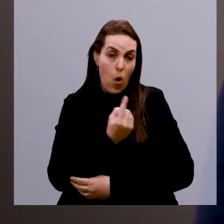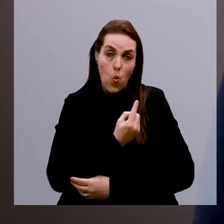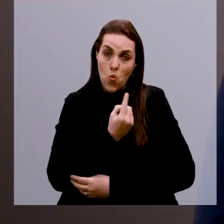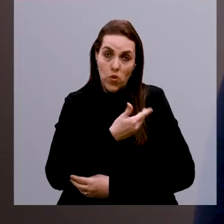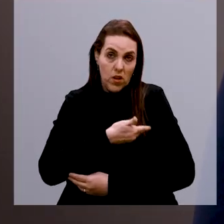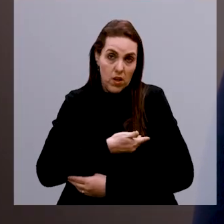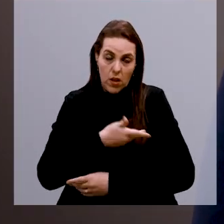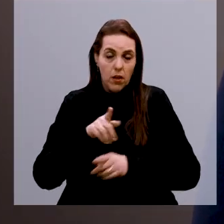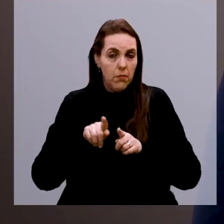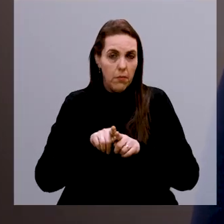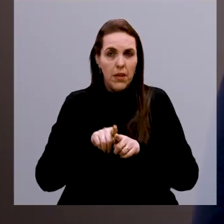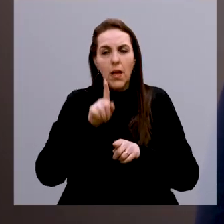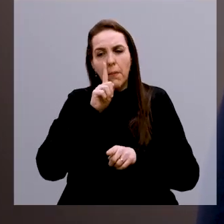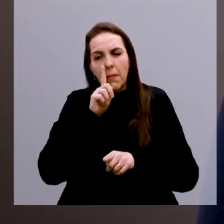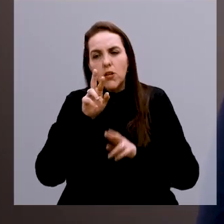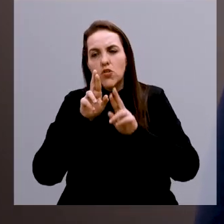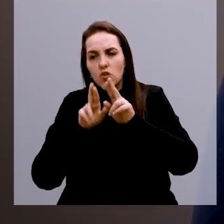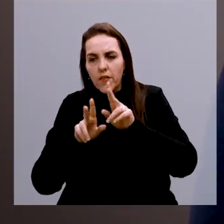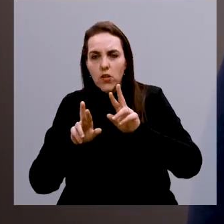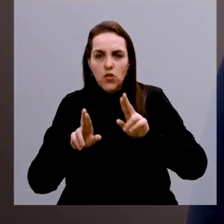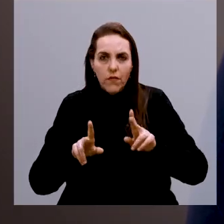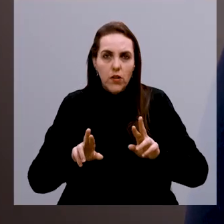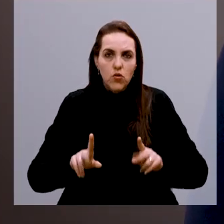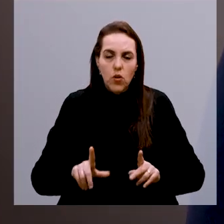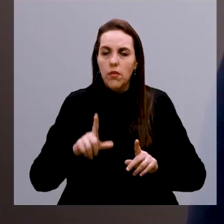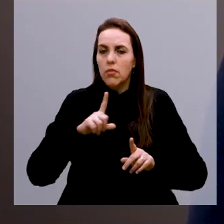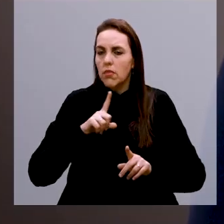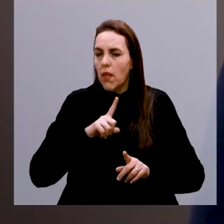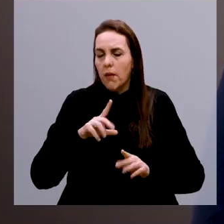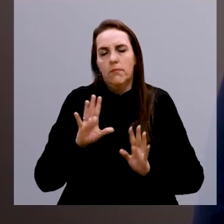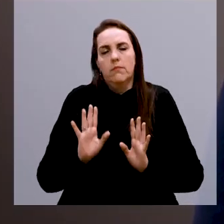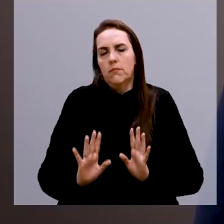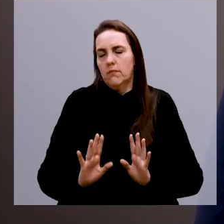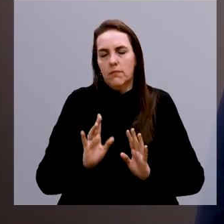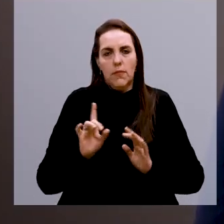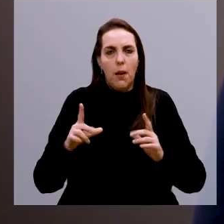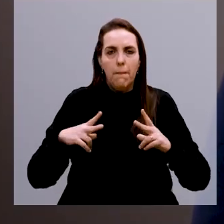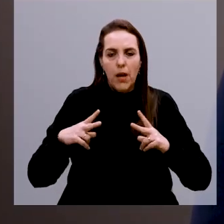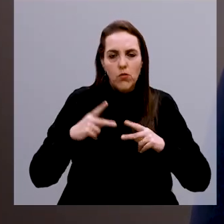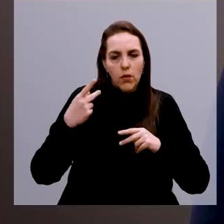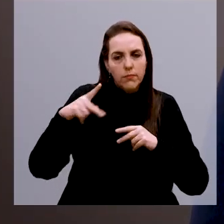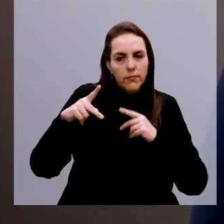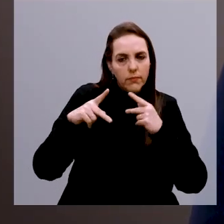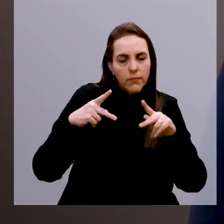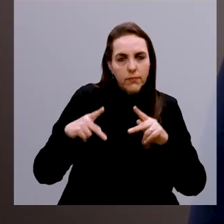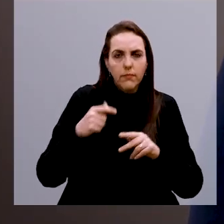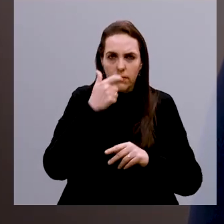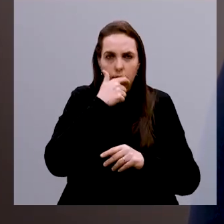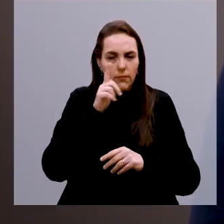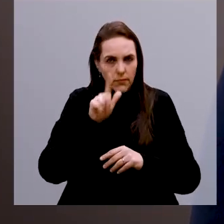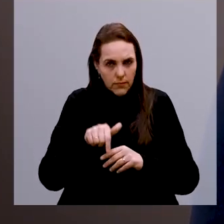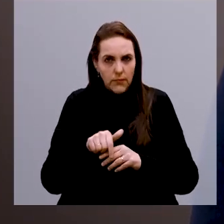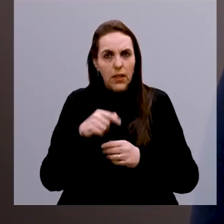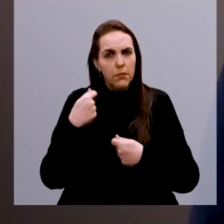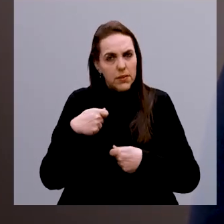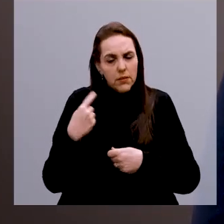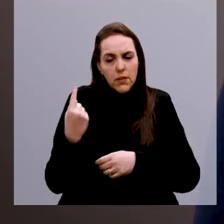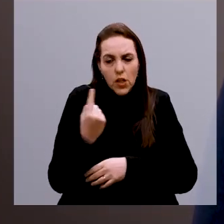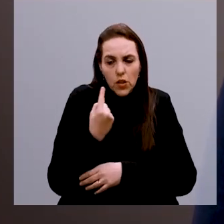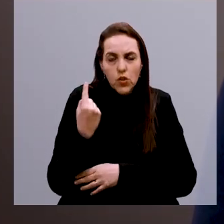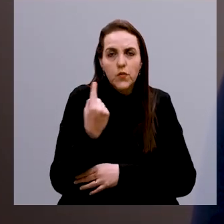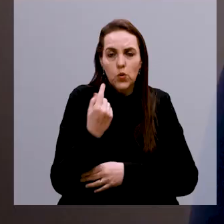Então, cada mãe tem o seu diferencial, tem a sua peculiaridade em relação a isso. Então, eu acho que é isso mesmo, que a gente